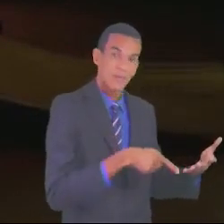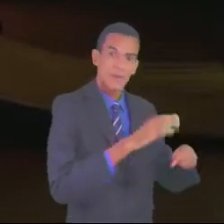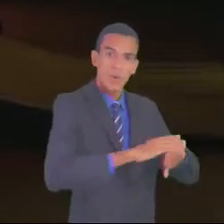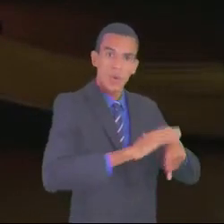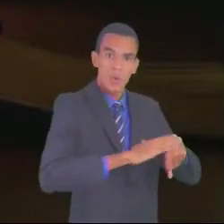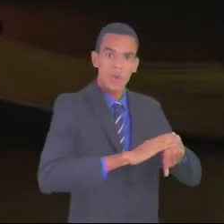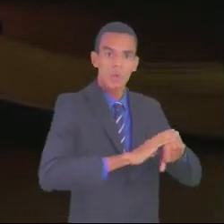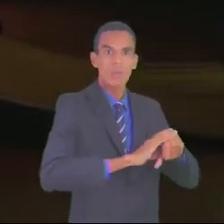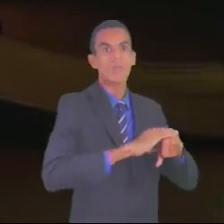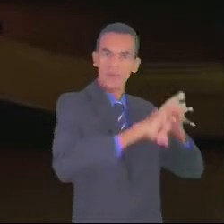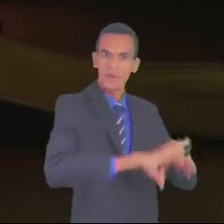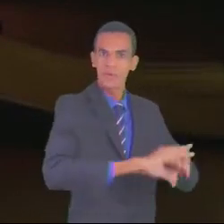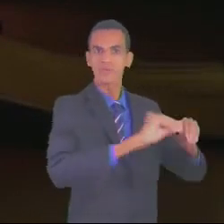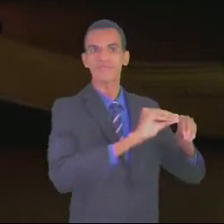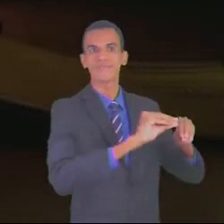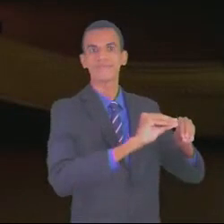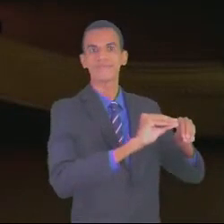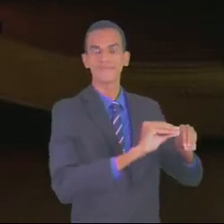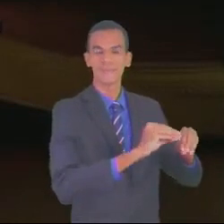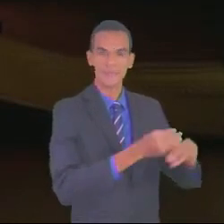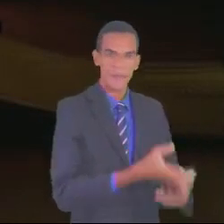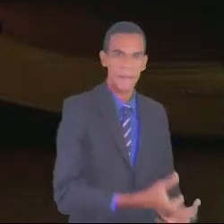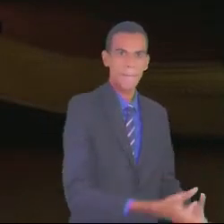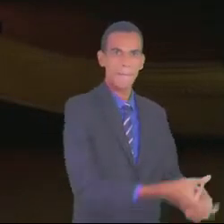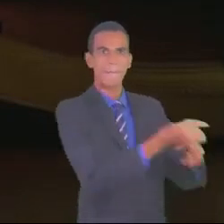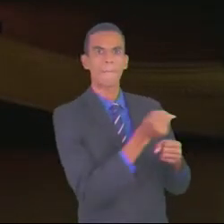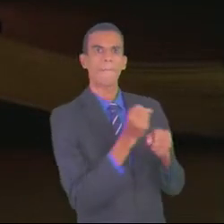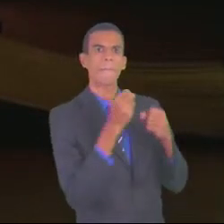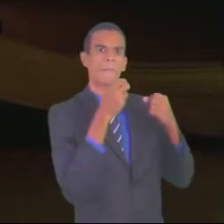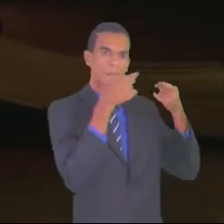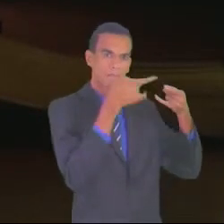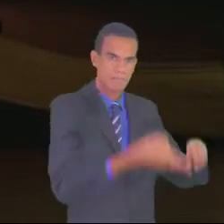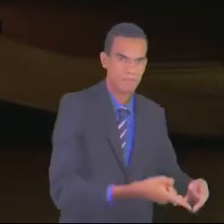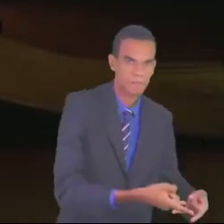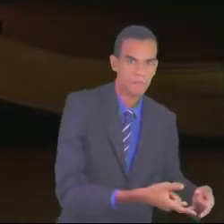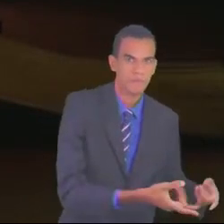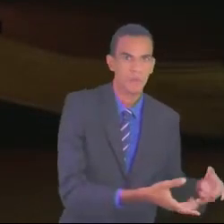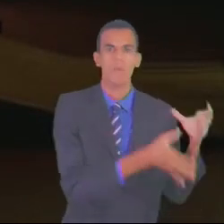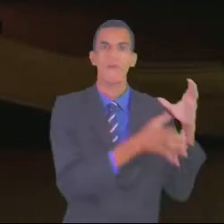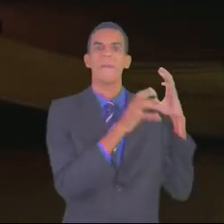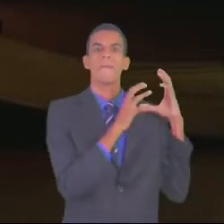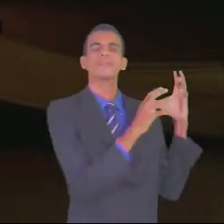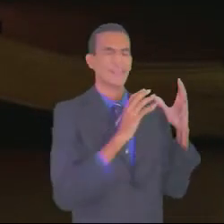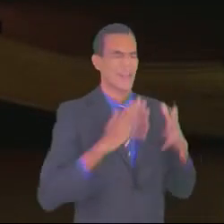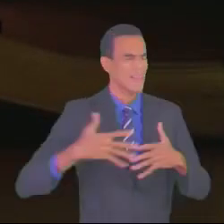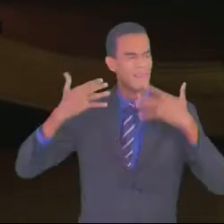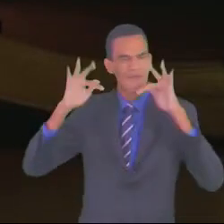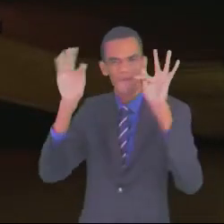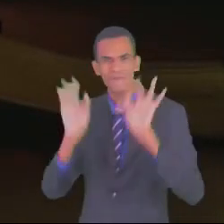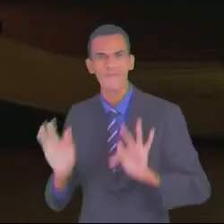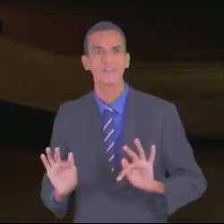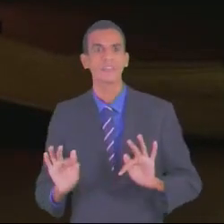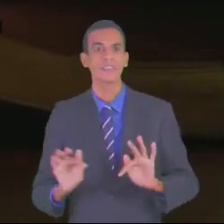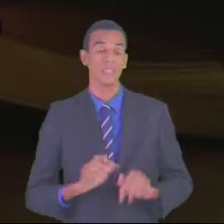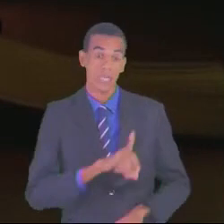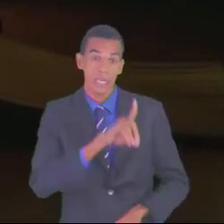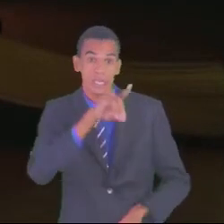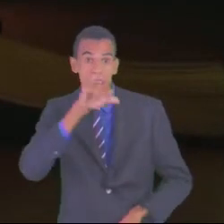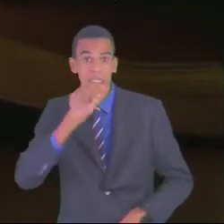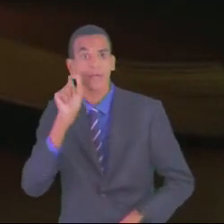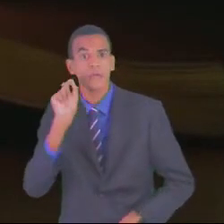são, e tomou o seu leito e andava. E aquele dia era